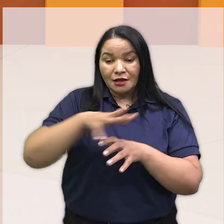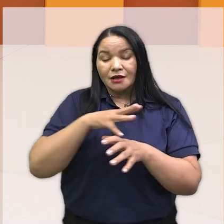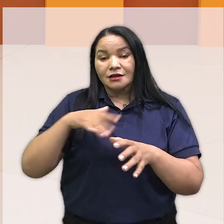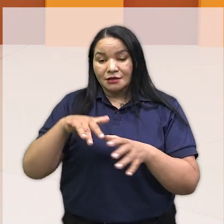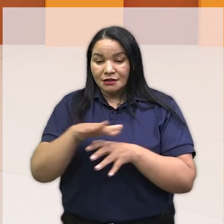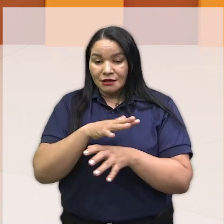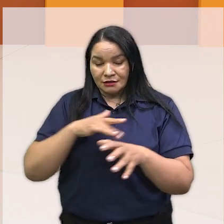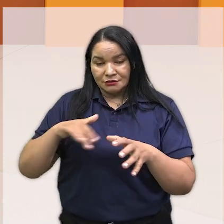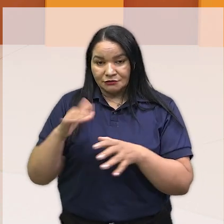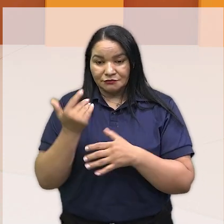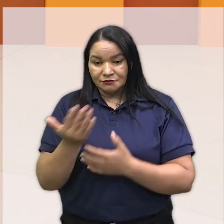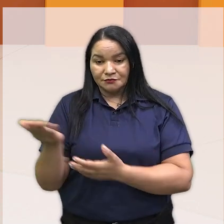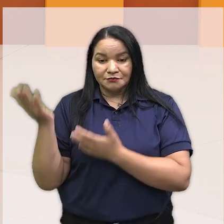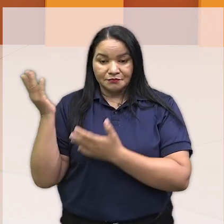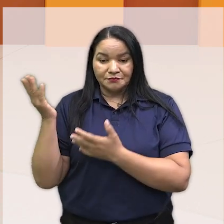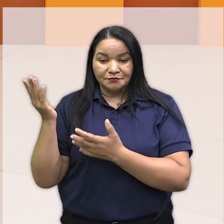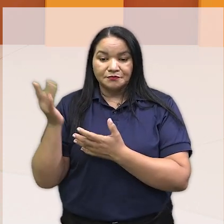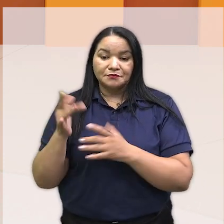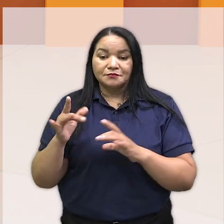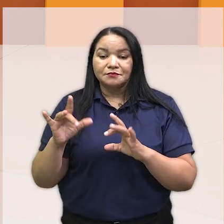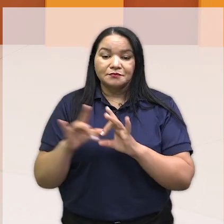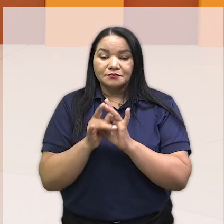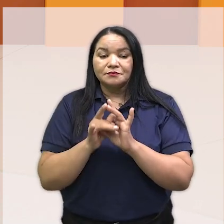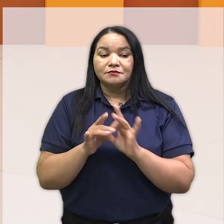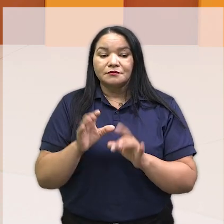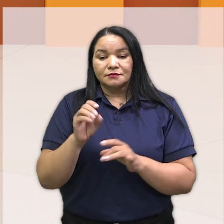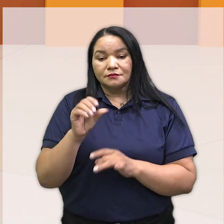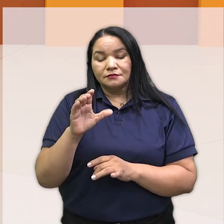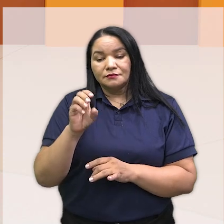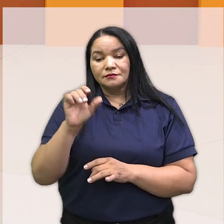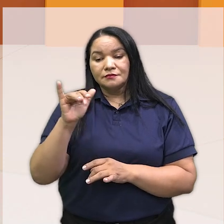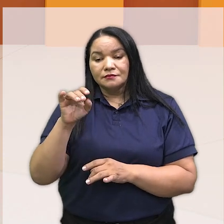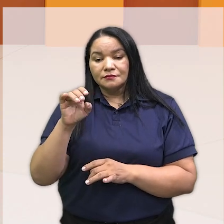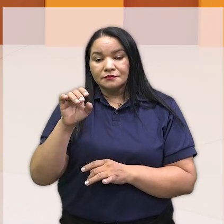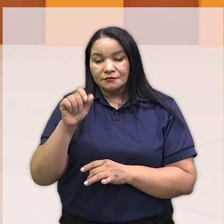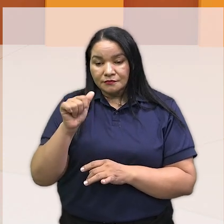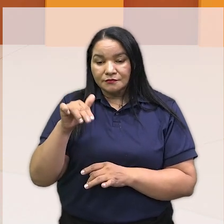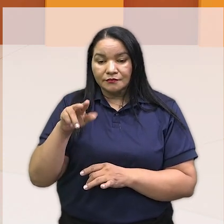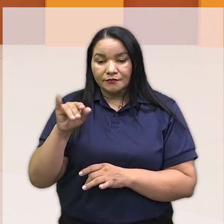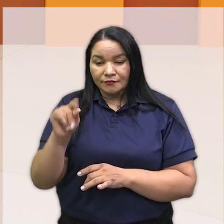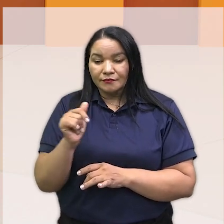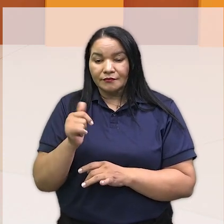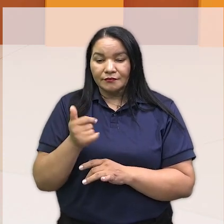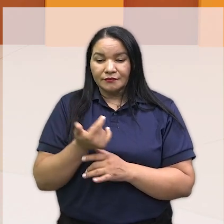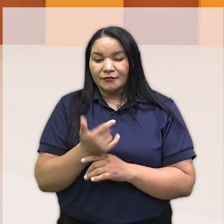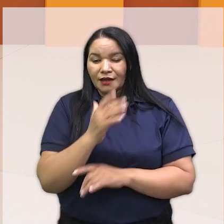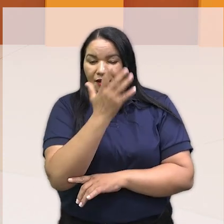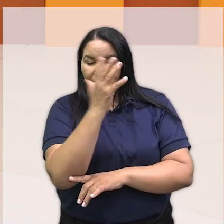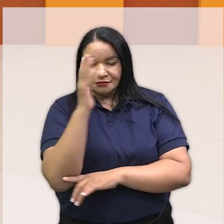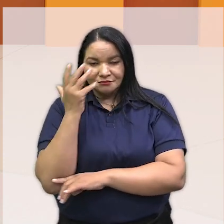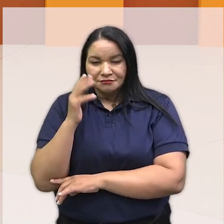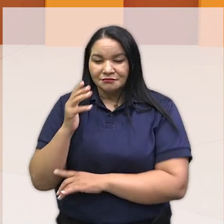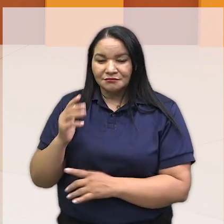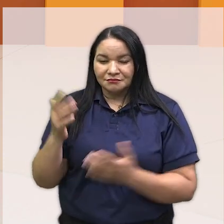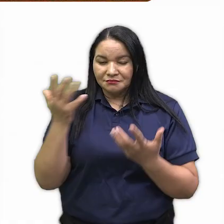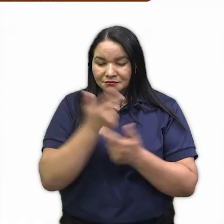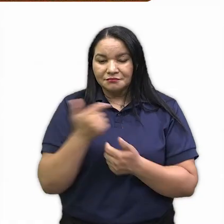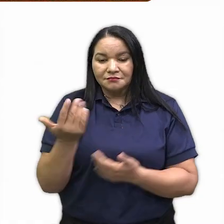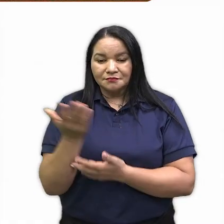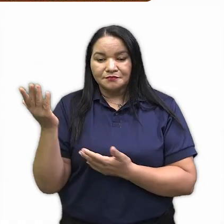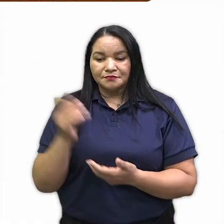formando, né, o continente da Oceania, e a gente observa muito essas paisagens em todos esses lugares, tá? Agora,